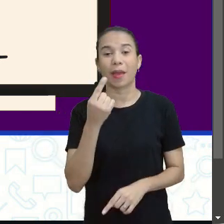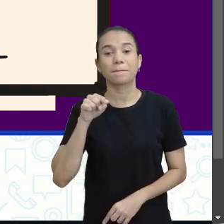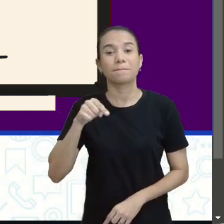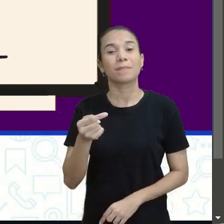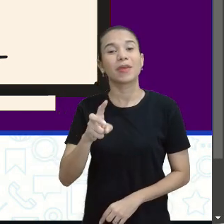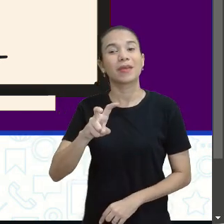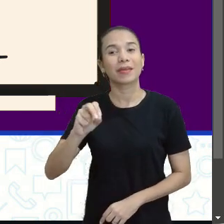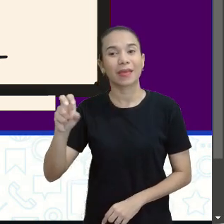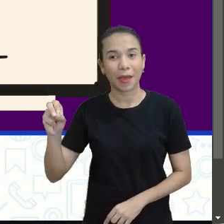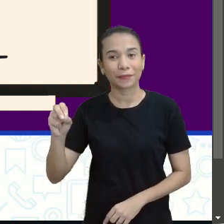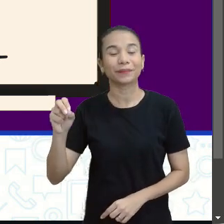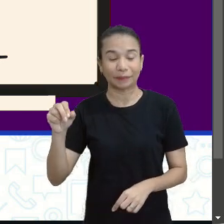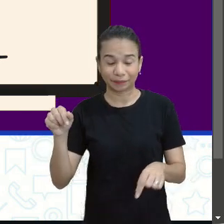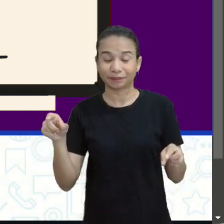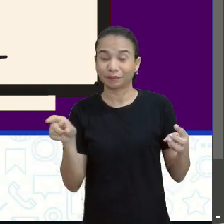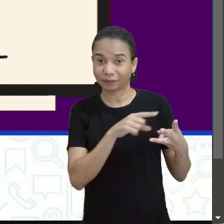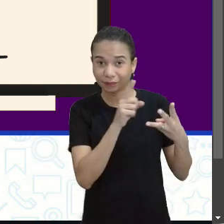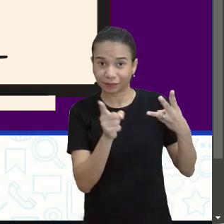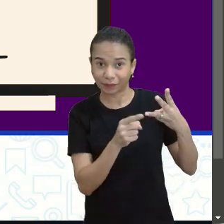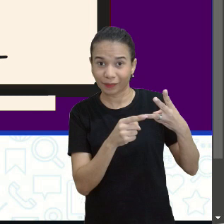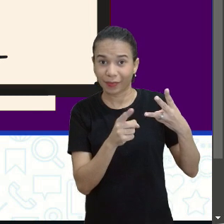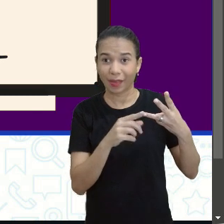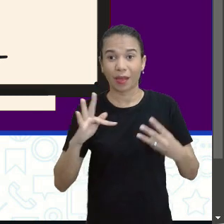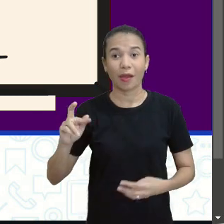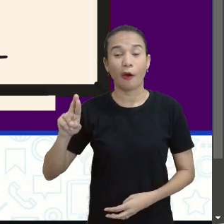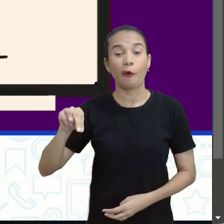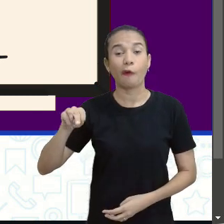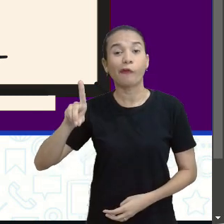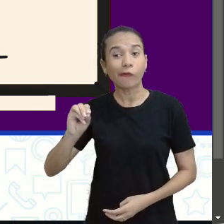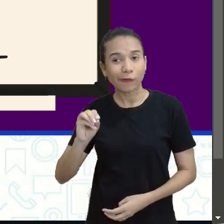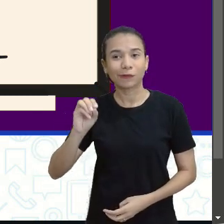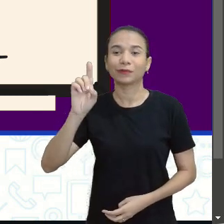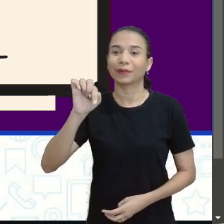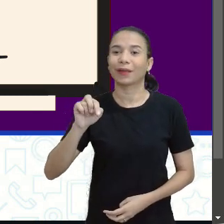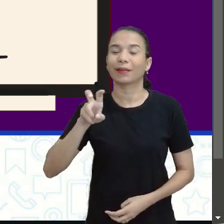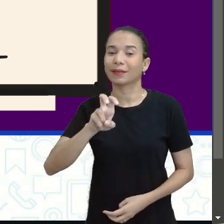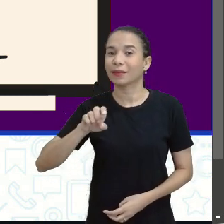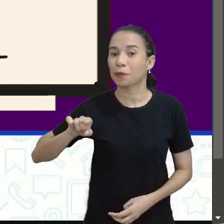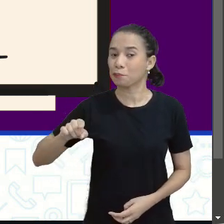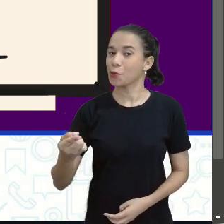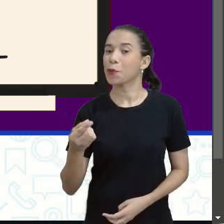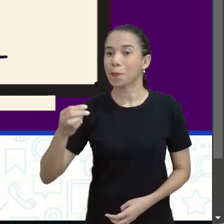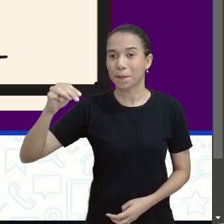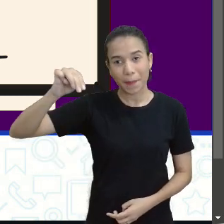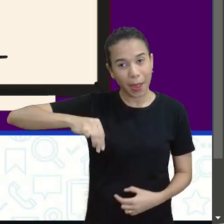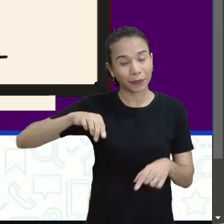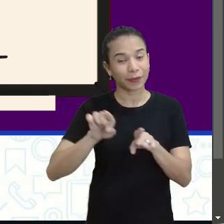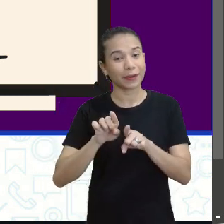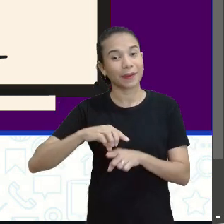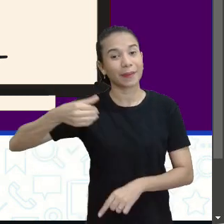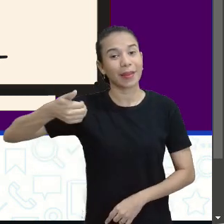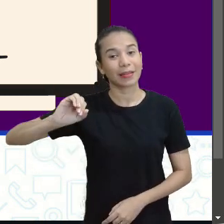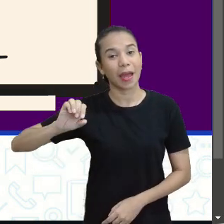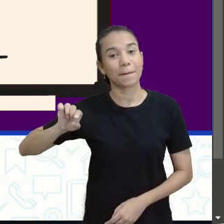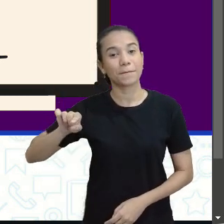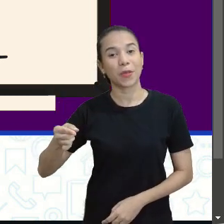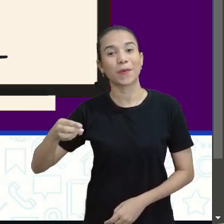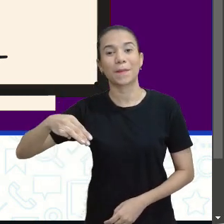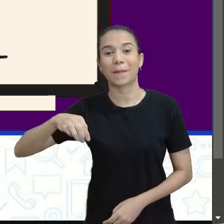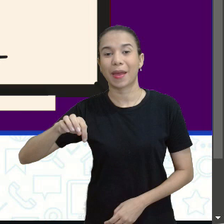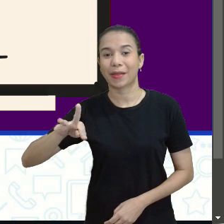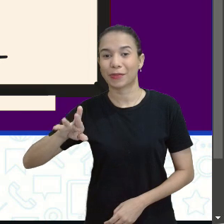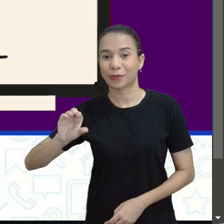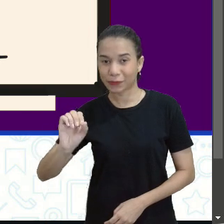metros, né? E também as corridas de fundo. Então, nós temos aí 5.000 metros e 10.000